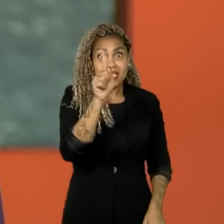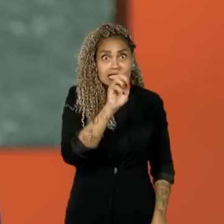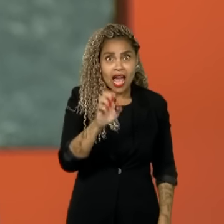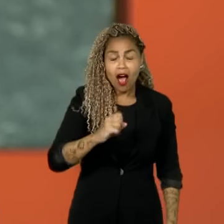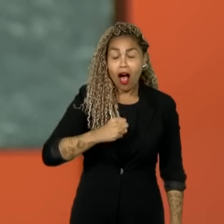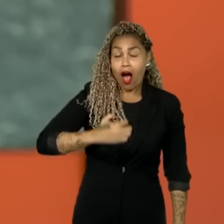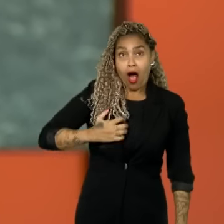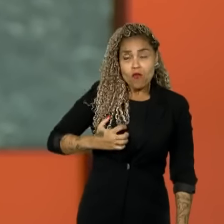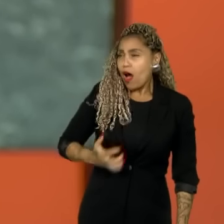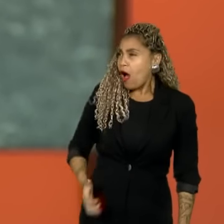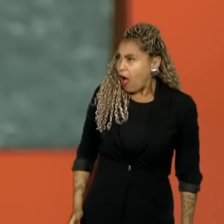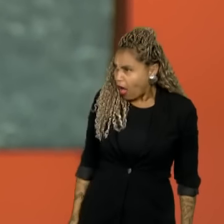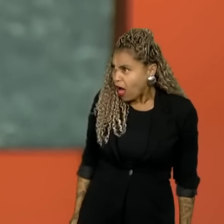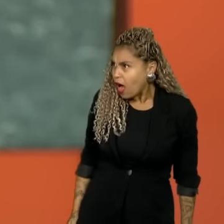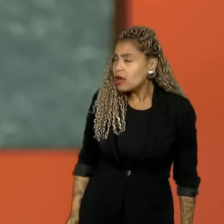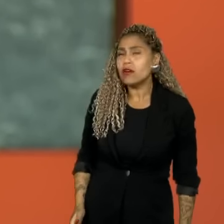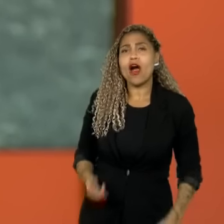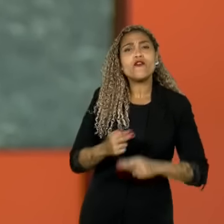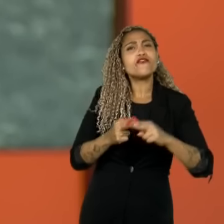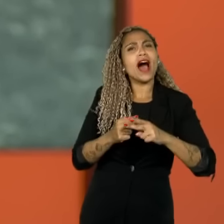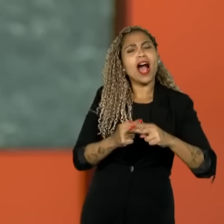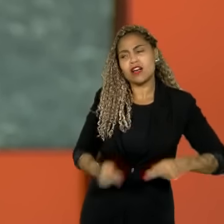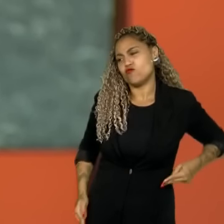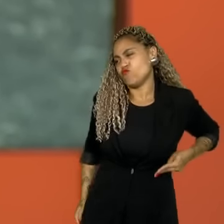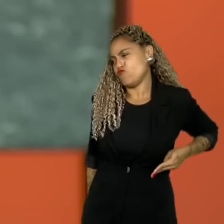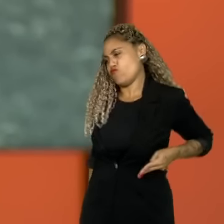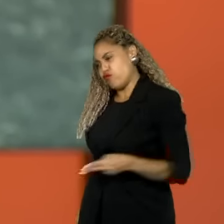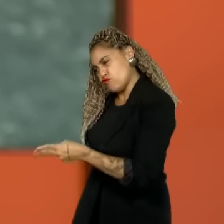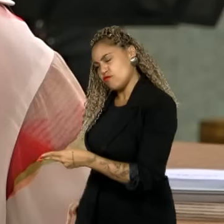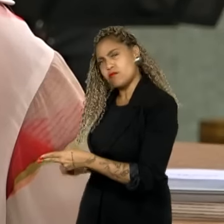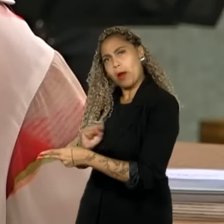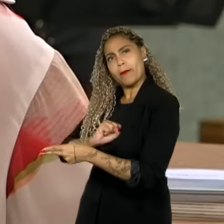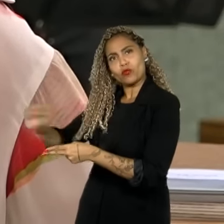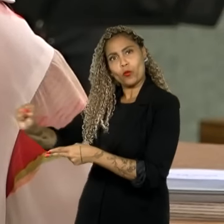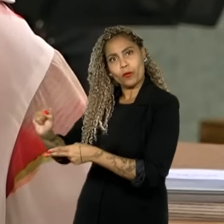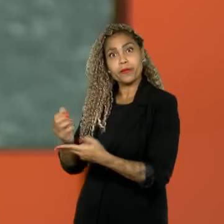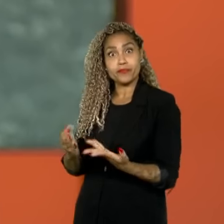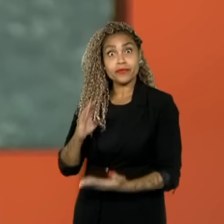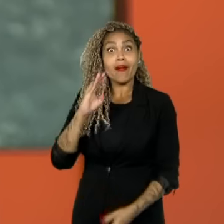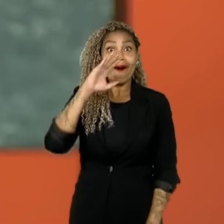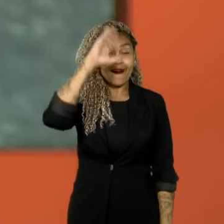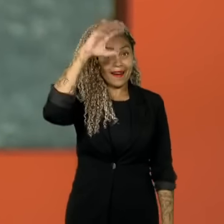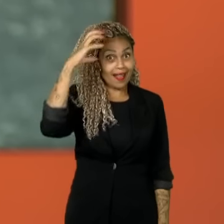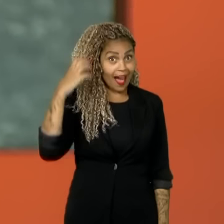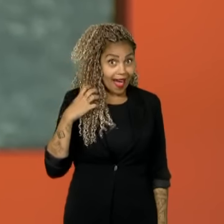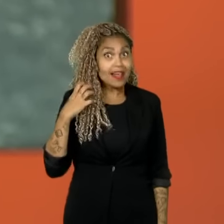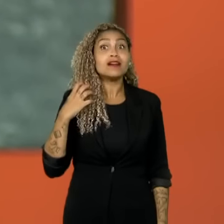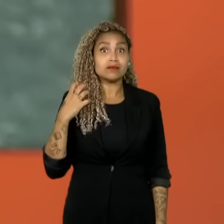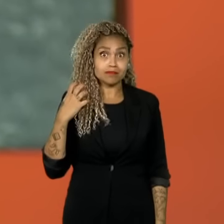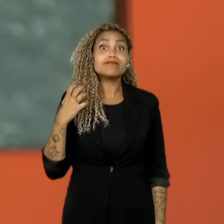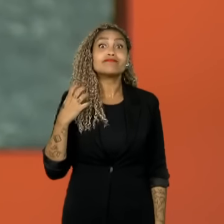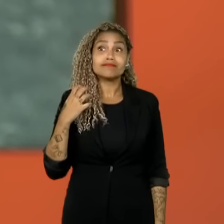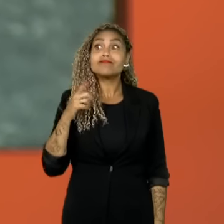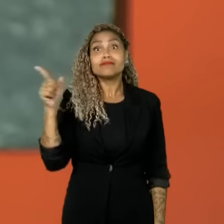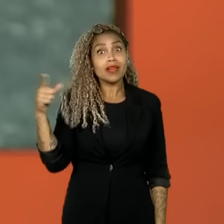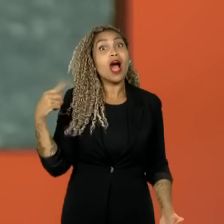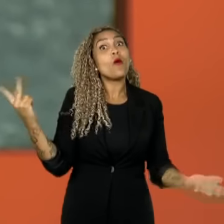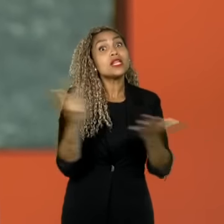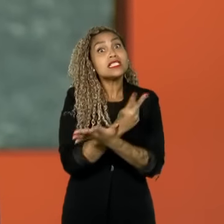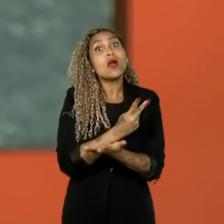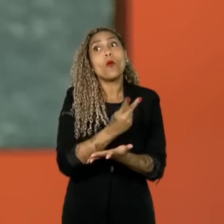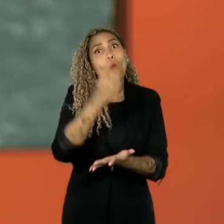O Adilson. A Clara foi pivô involuntária de um homicídio, né? Essa que é a grande verdade. Uhum. E a cidade